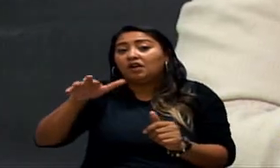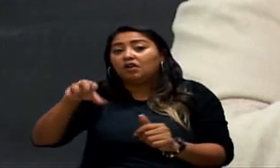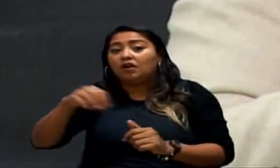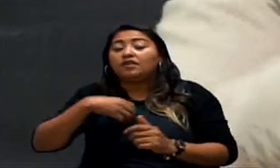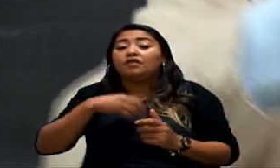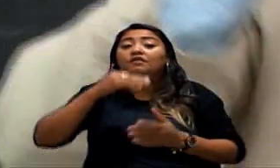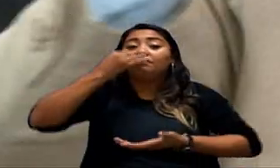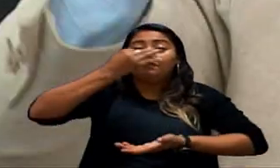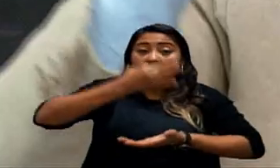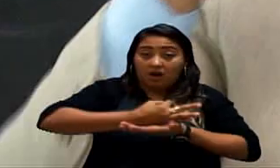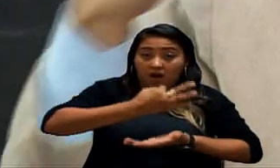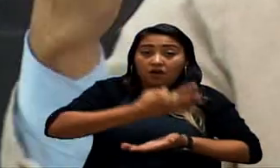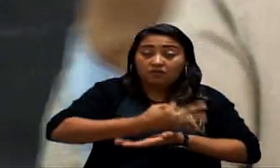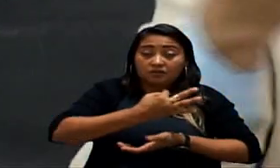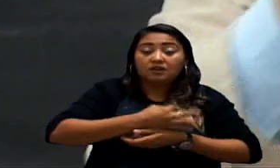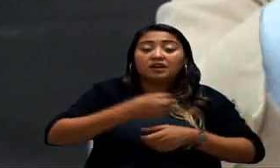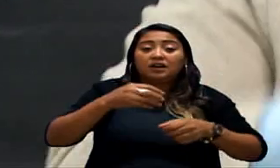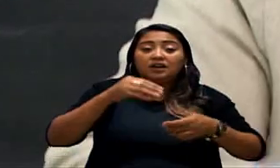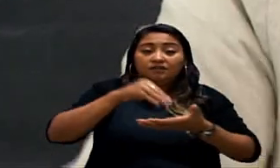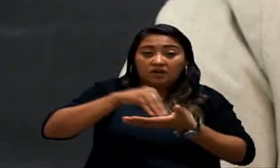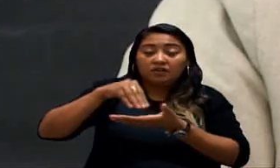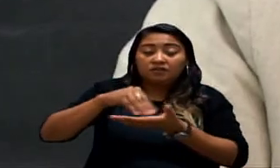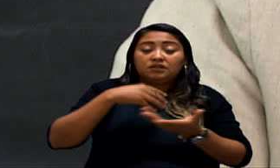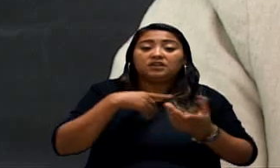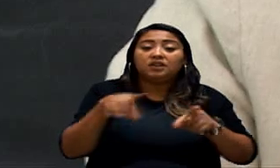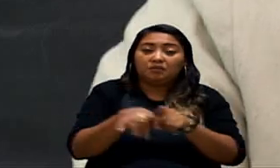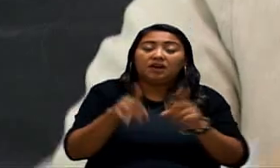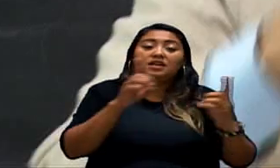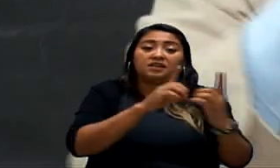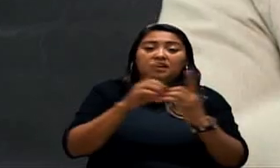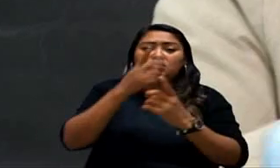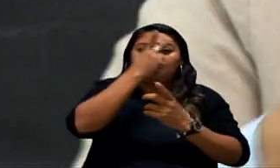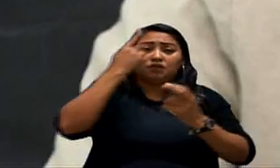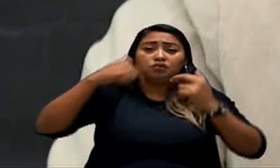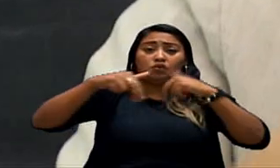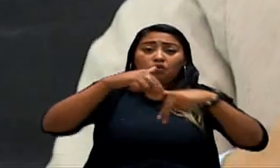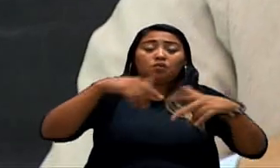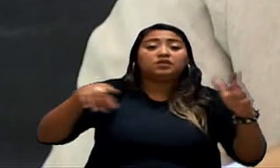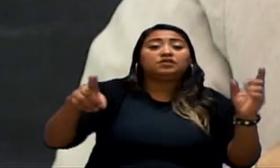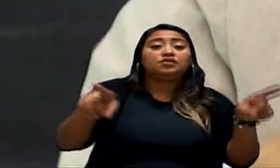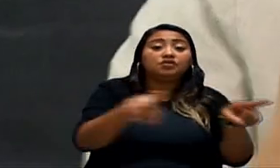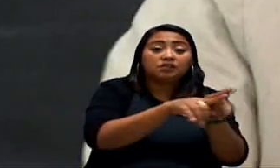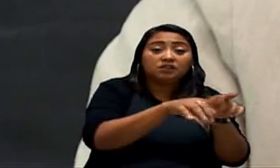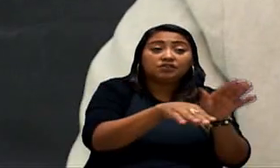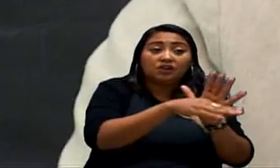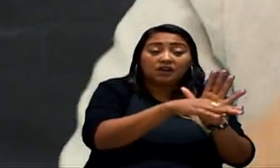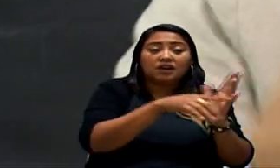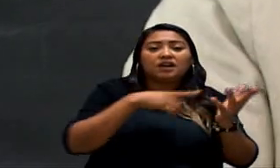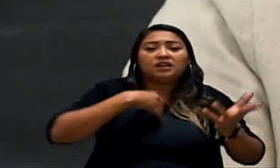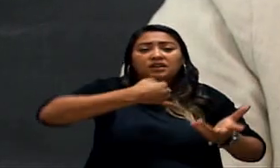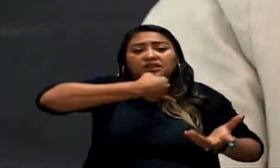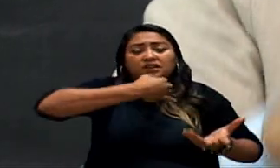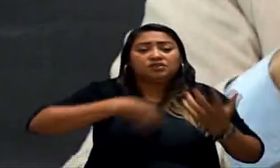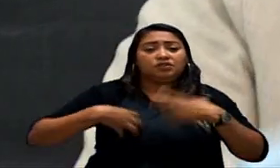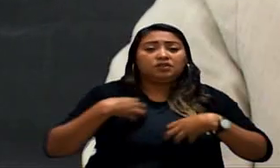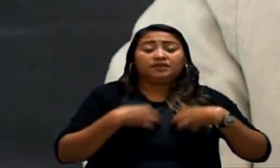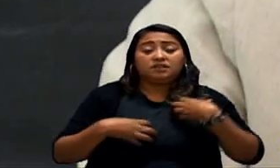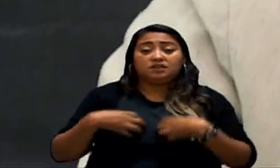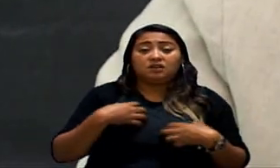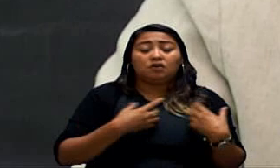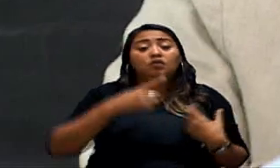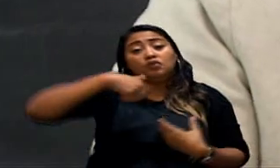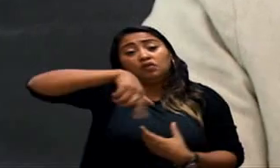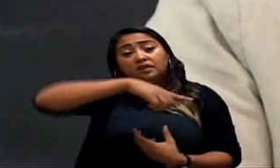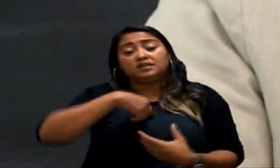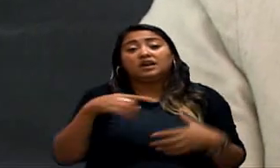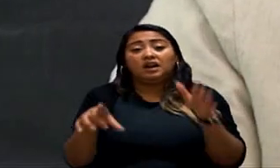essas informações dentro das salas, no caso, onde atende a população, que chega no momento triste, no momento de aflição, mas a nossa